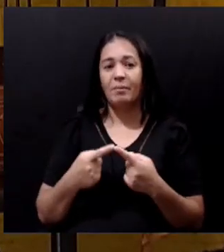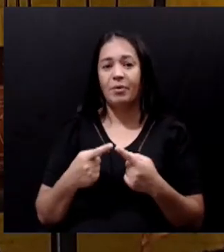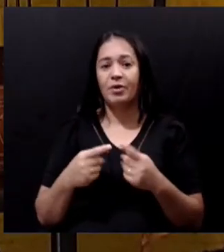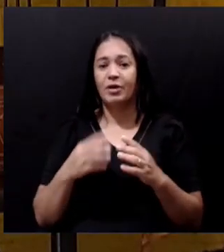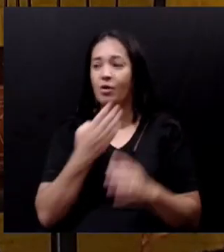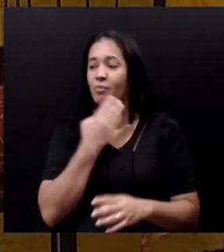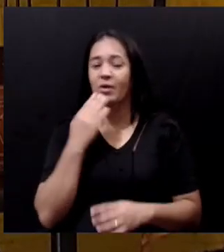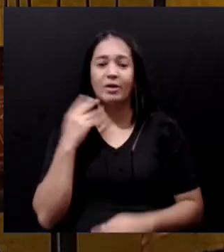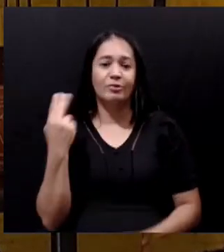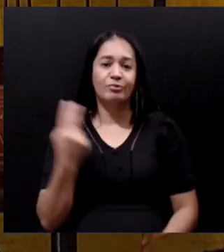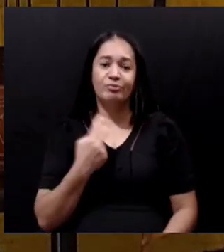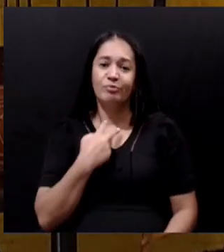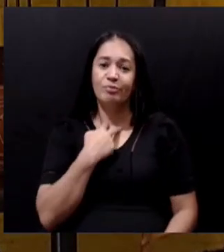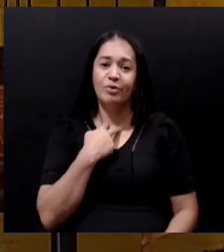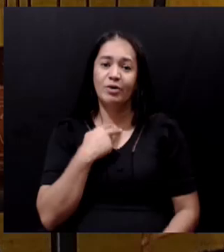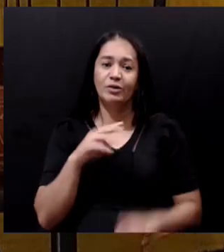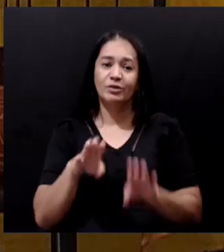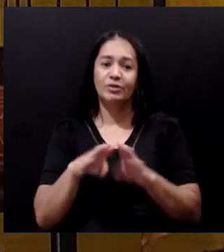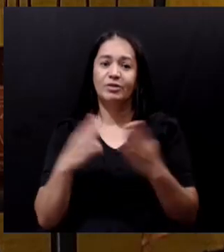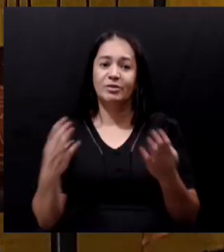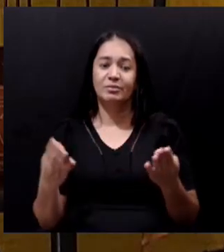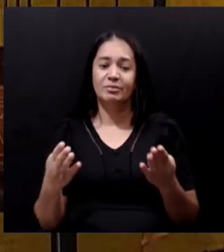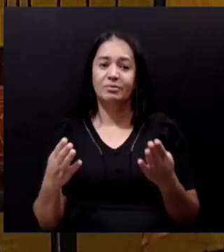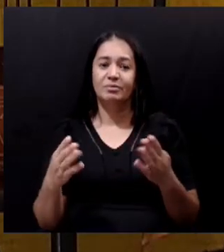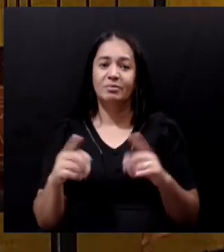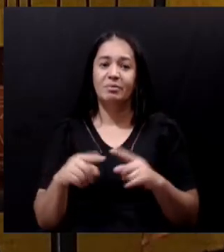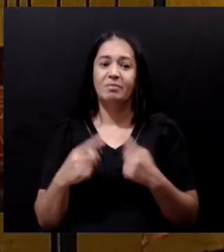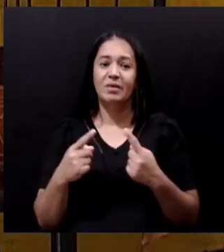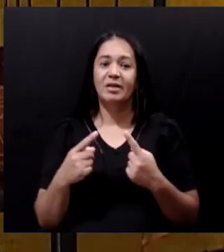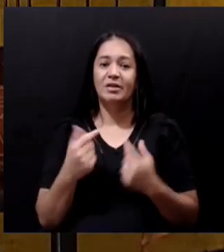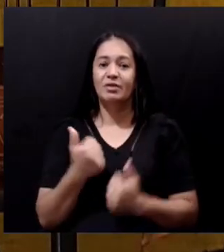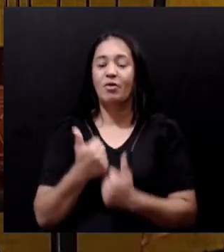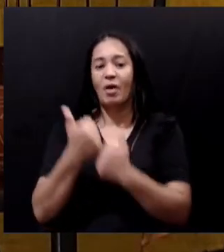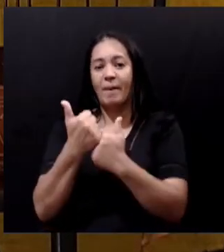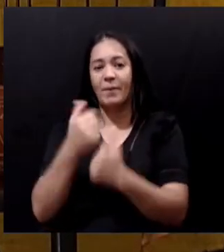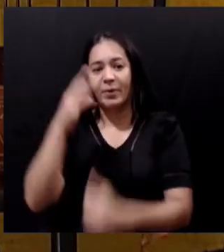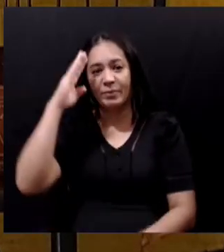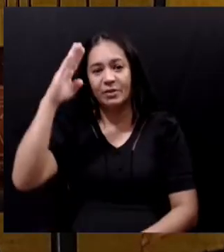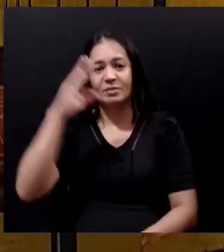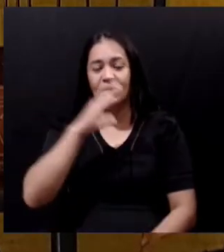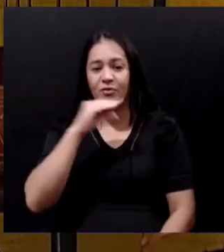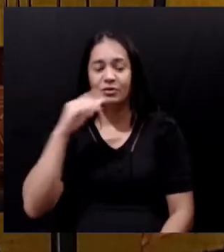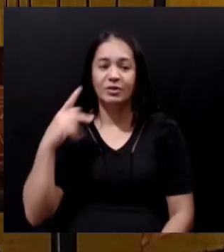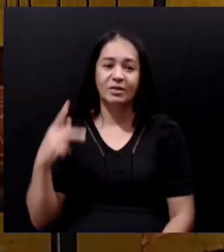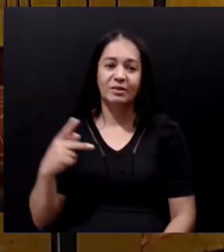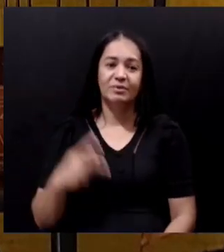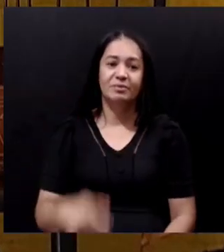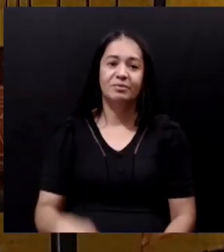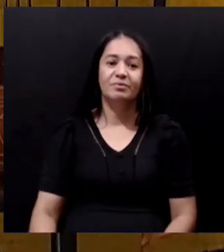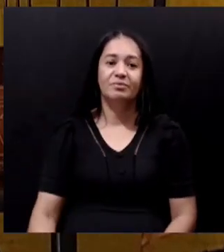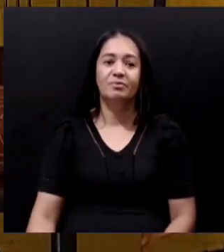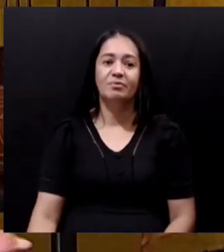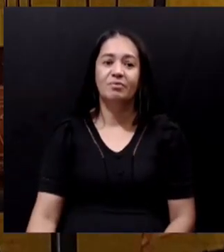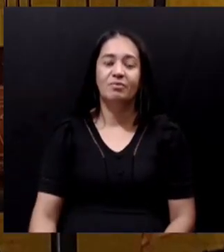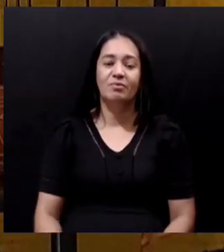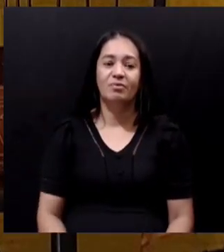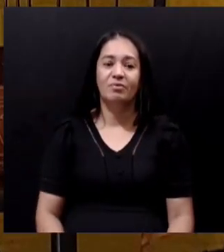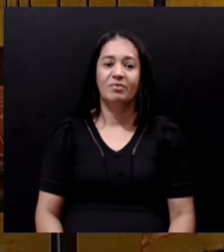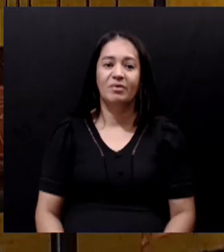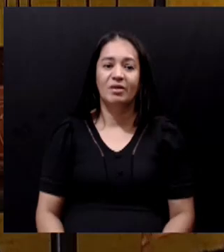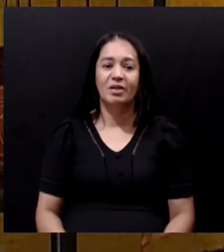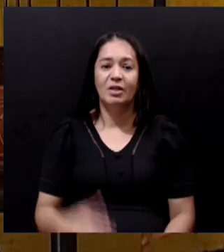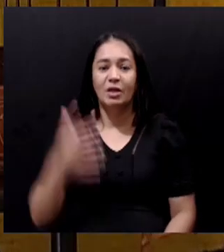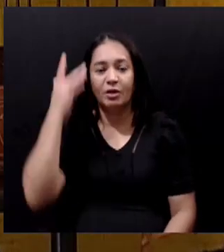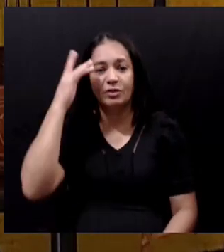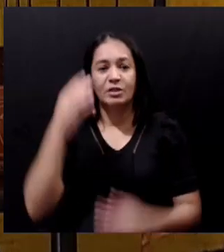iam deixar de dar o apoio principal para os funcionários deles, né? Sim. Que foi, eu acho que, não sei direto de todos os bares,